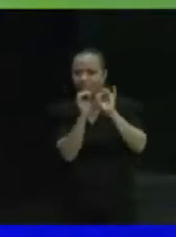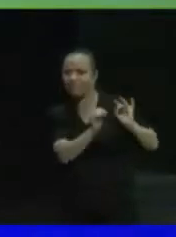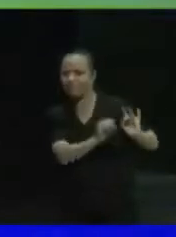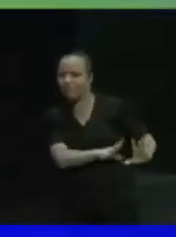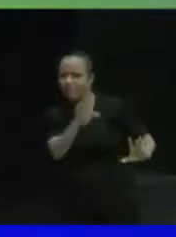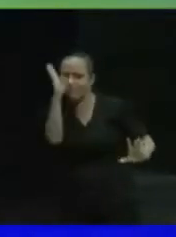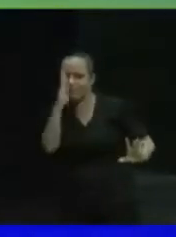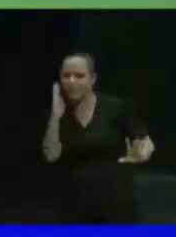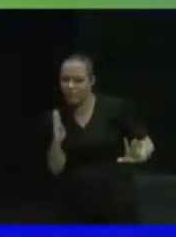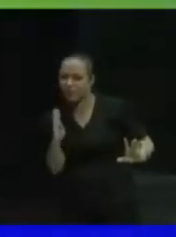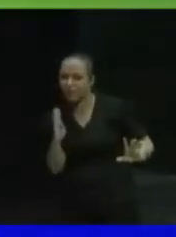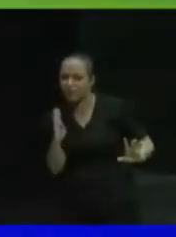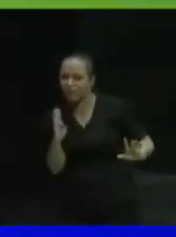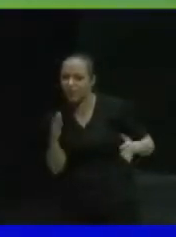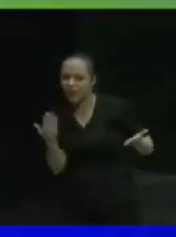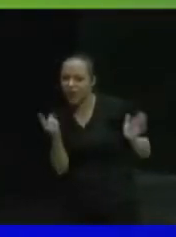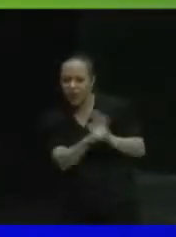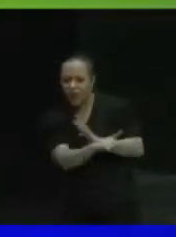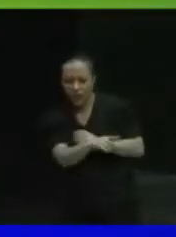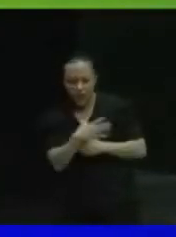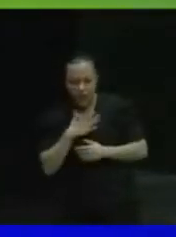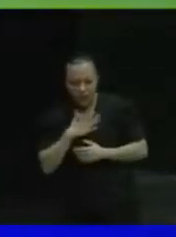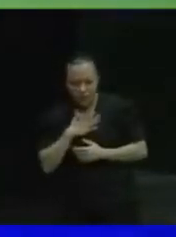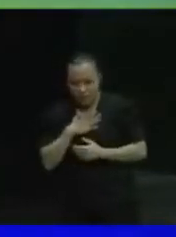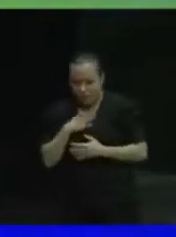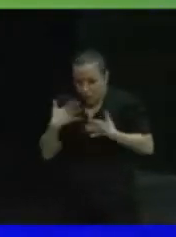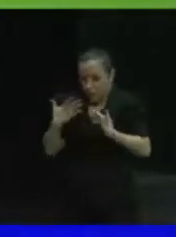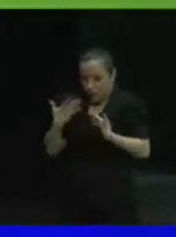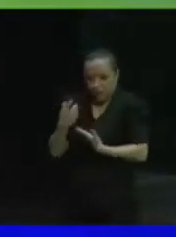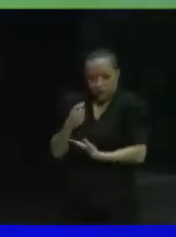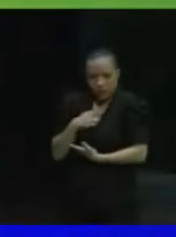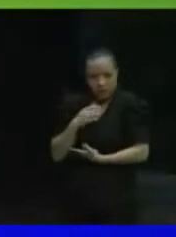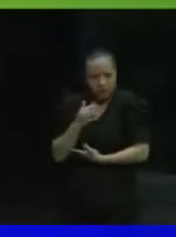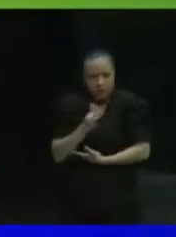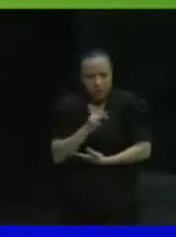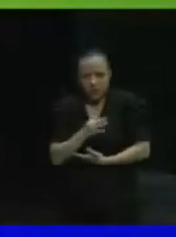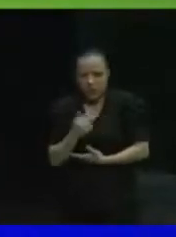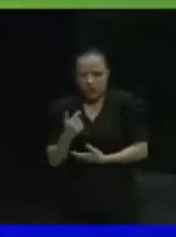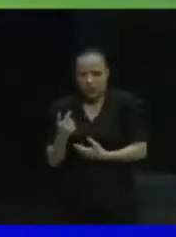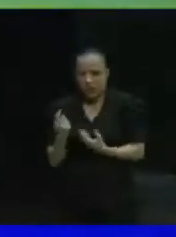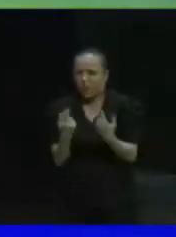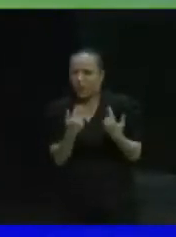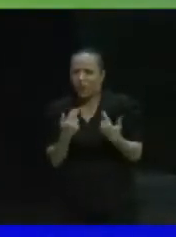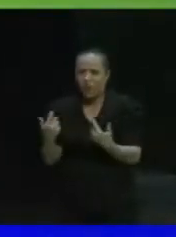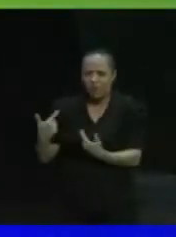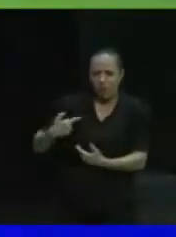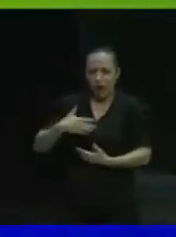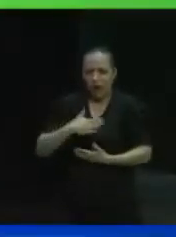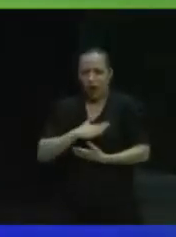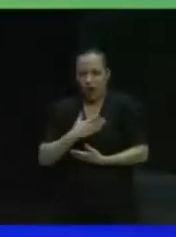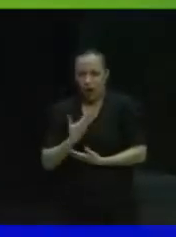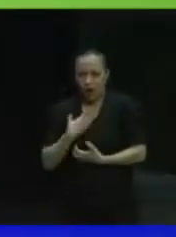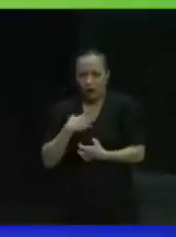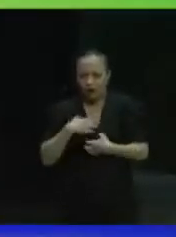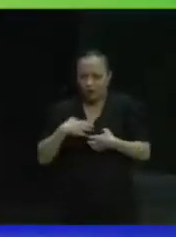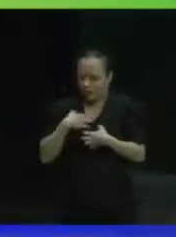Aquilo, confesso que me doeu. Foi como um tiro no meu coração. Eu não poderia